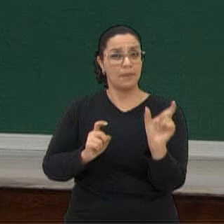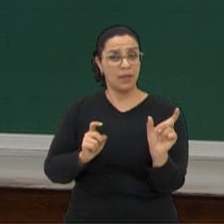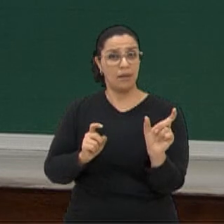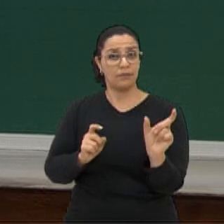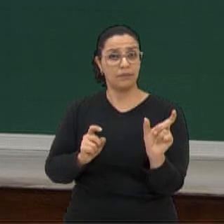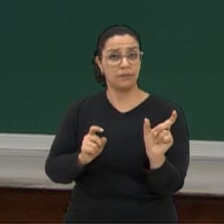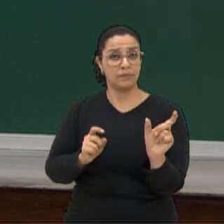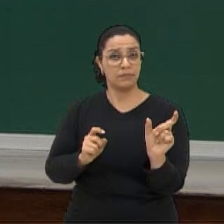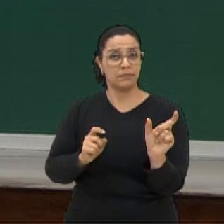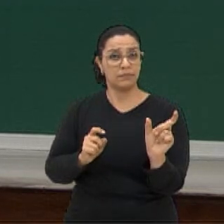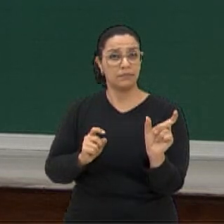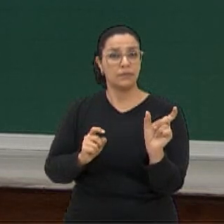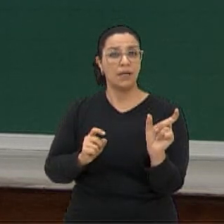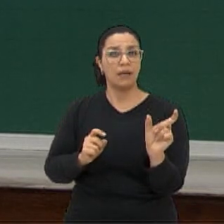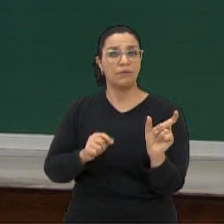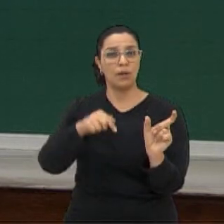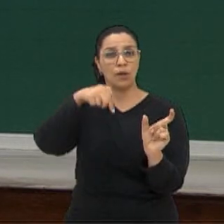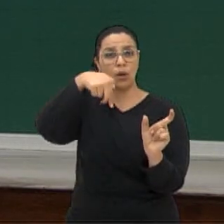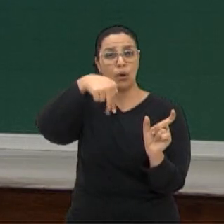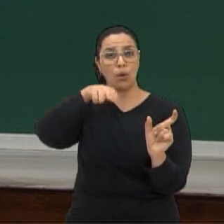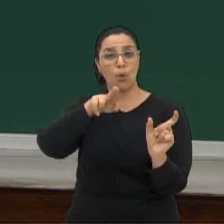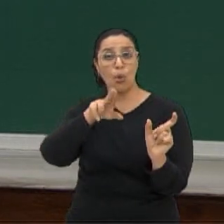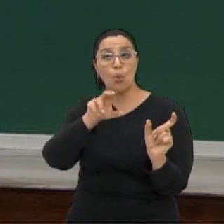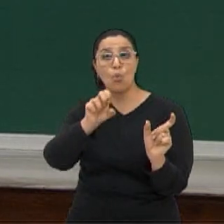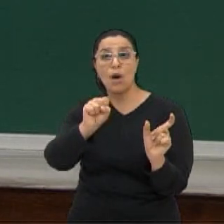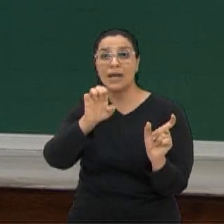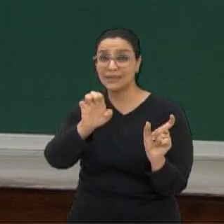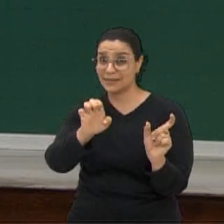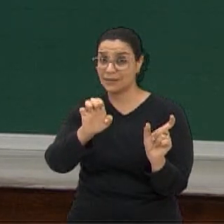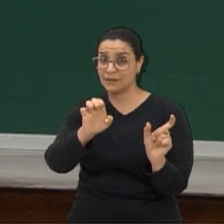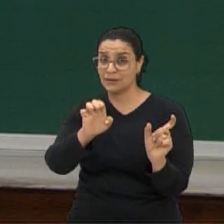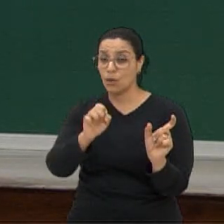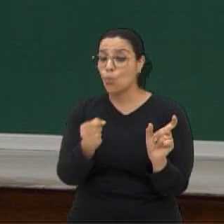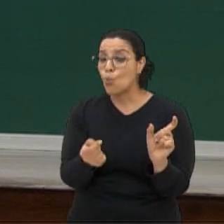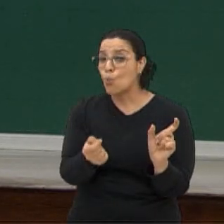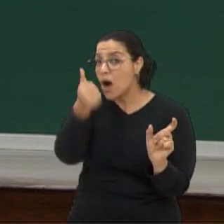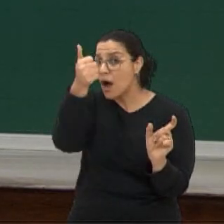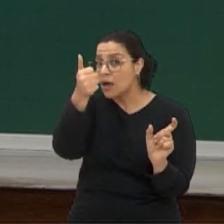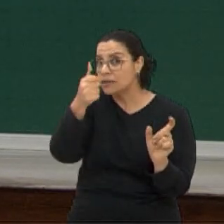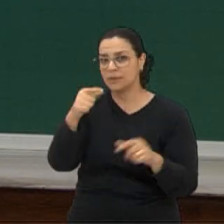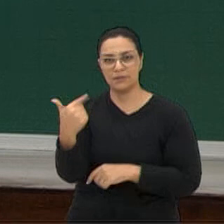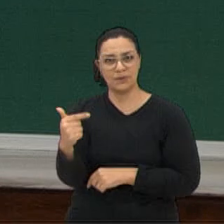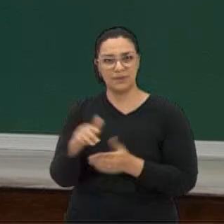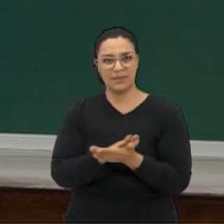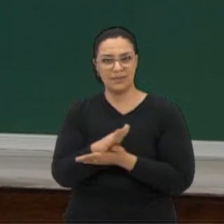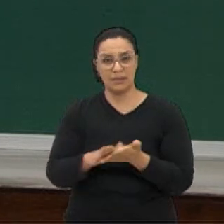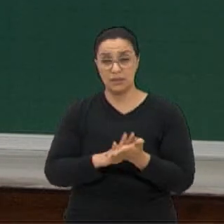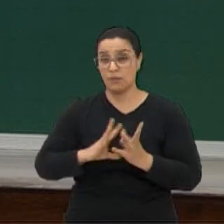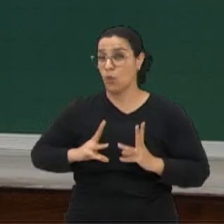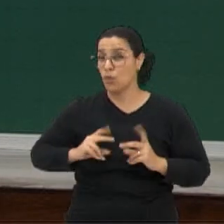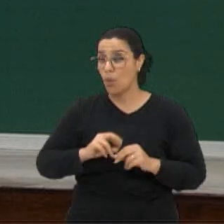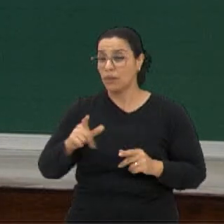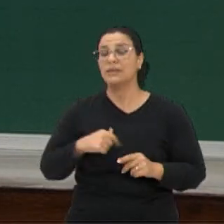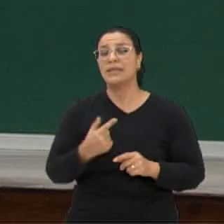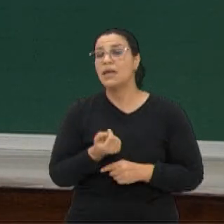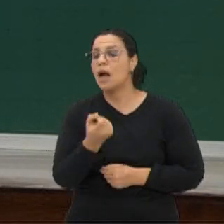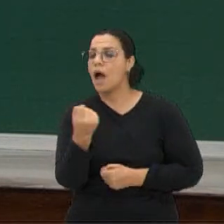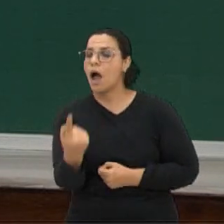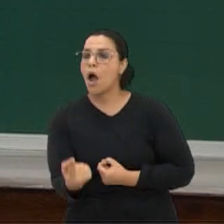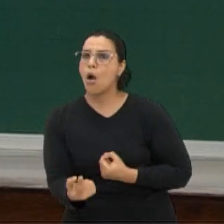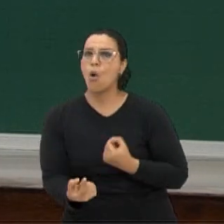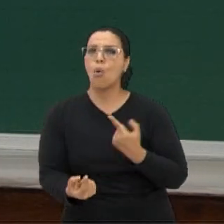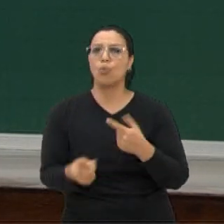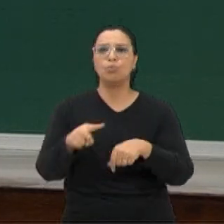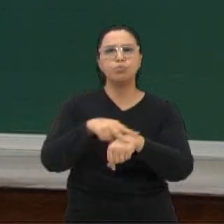que está ali nessa questão, ó. Quase não possuem. Quase não possuem, não está dizendo que possui uma quantidade